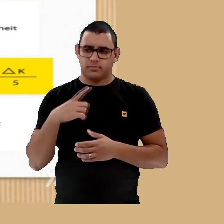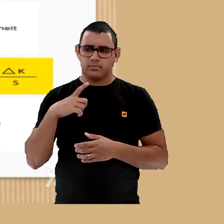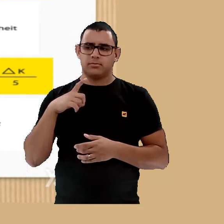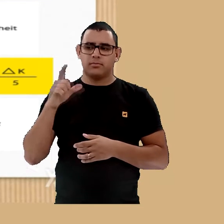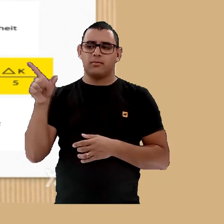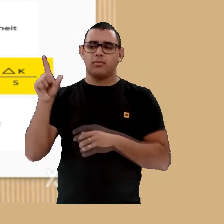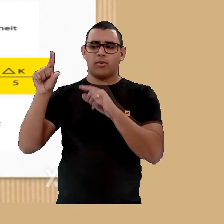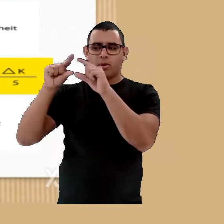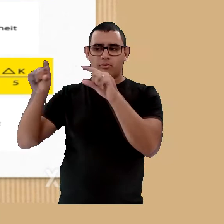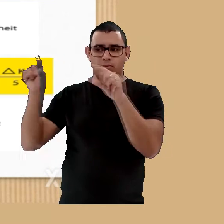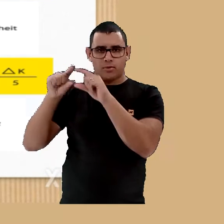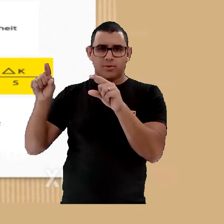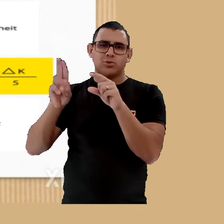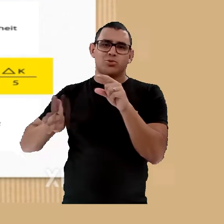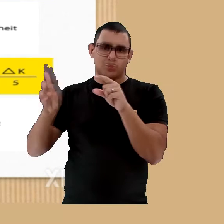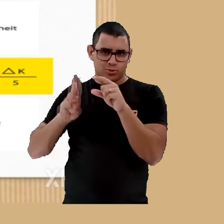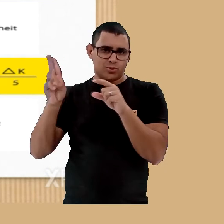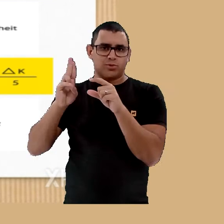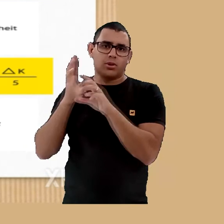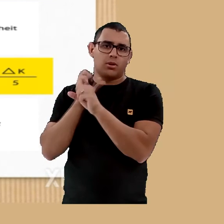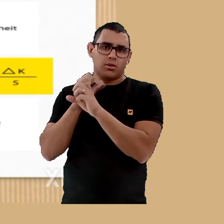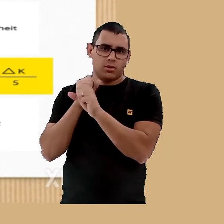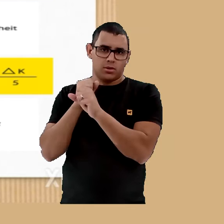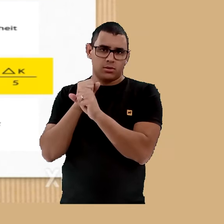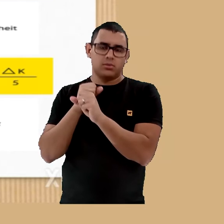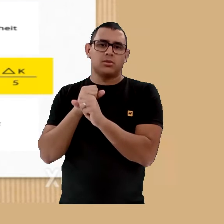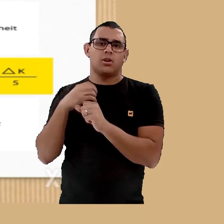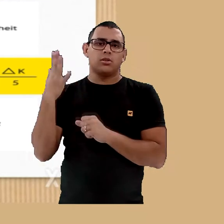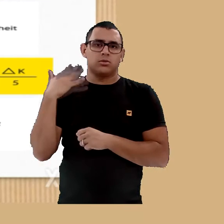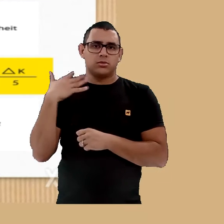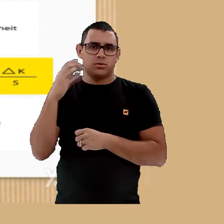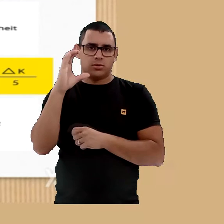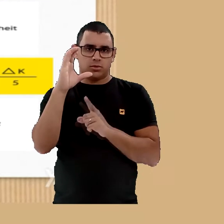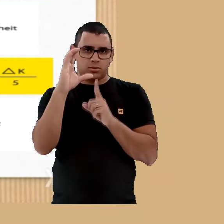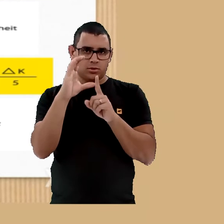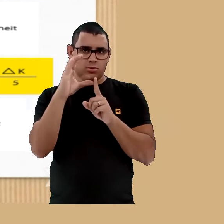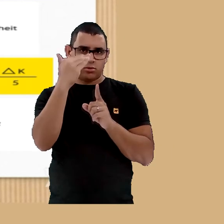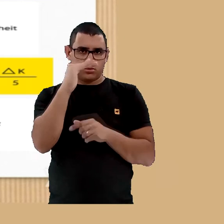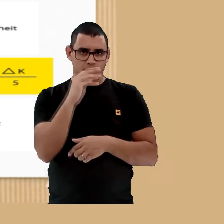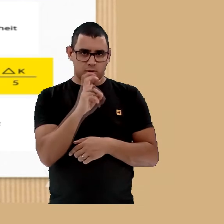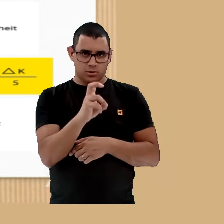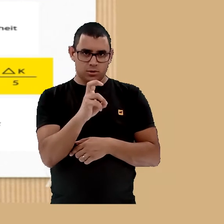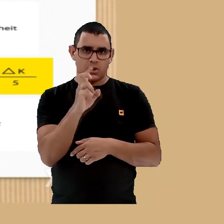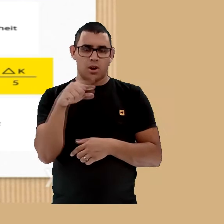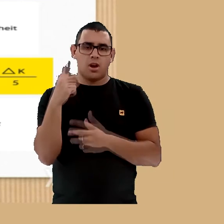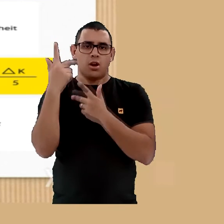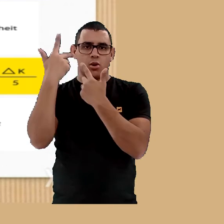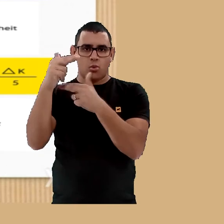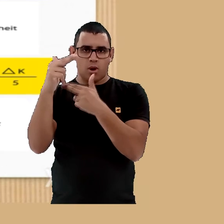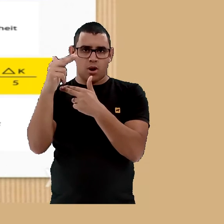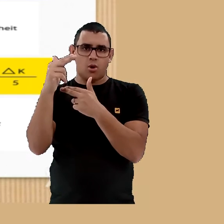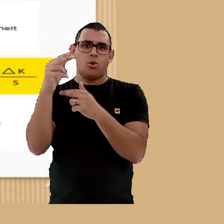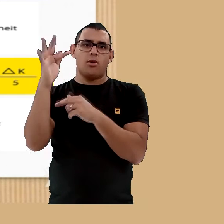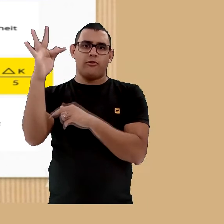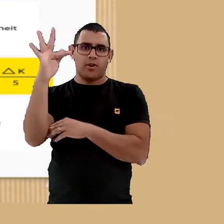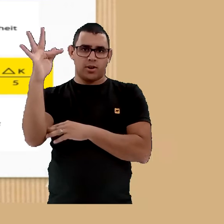coloquei a formulazinha que nós trabalhamos. Então, temperatura Celsius sobre 5 vai ser igual a temperatura Fahrenheit